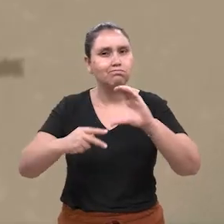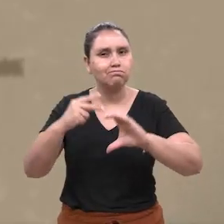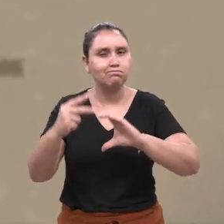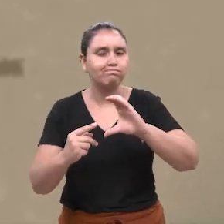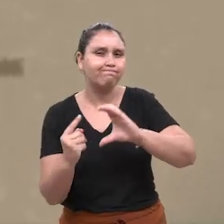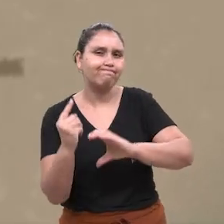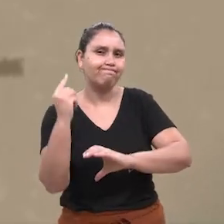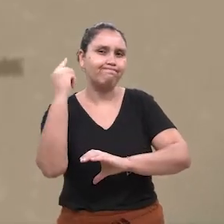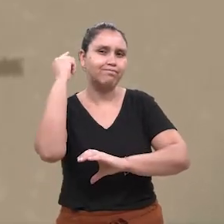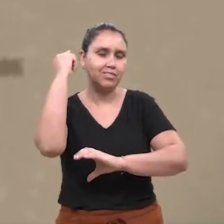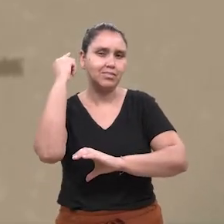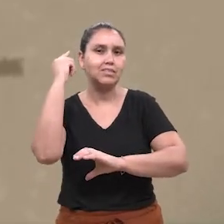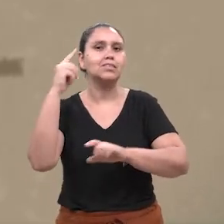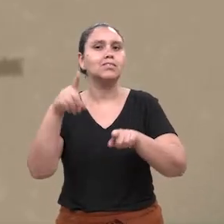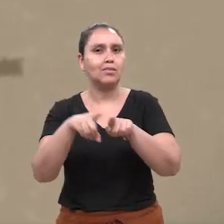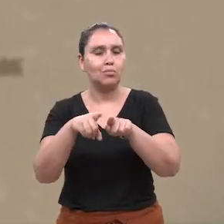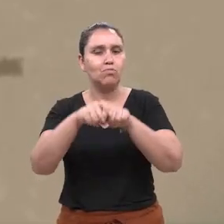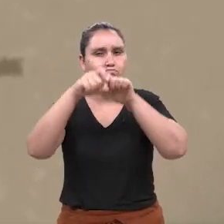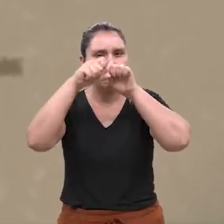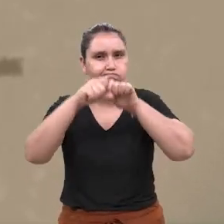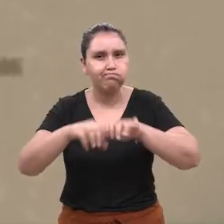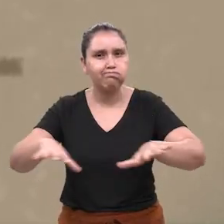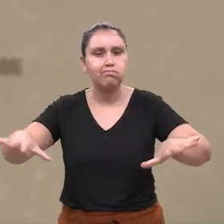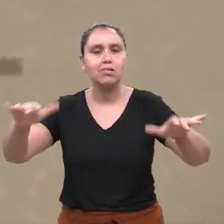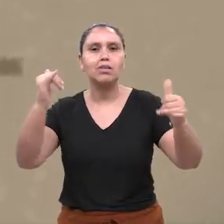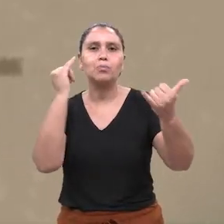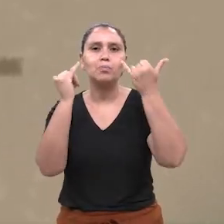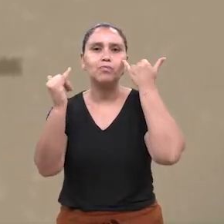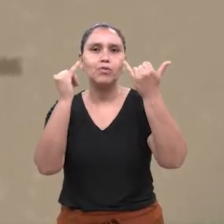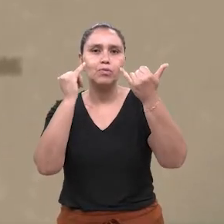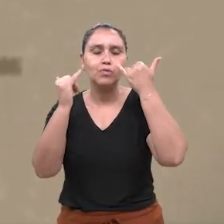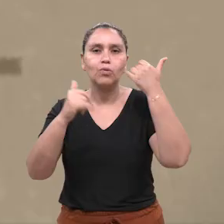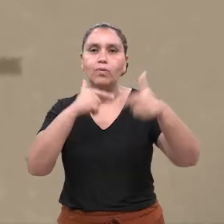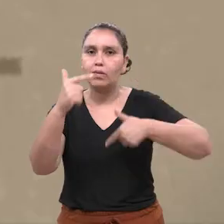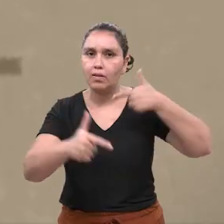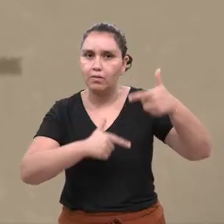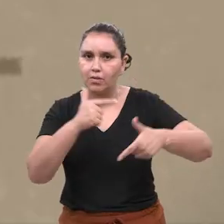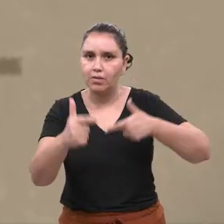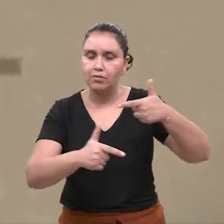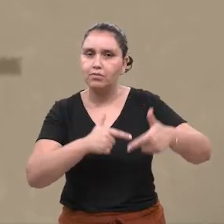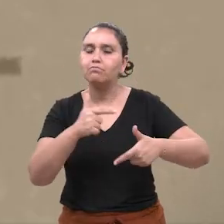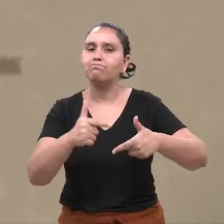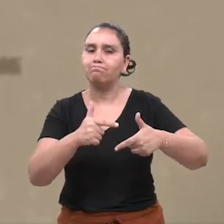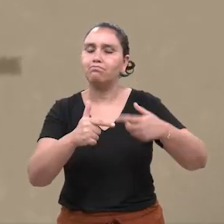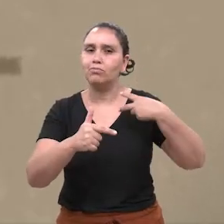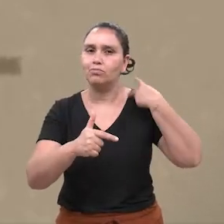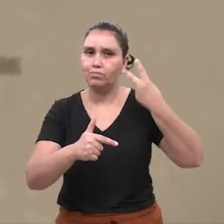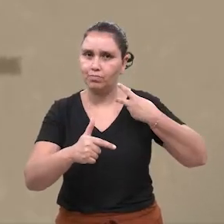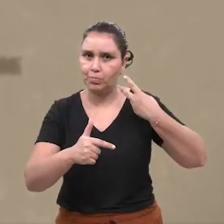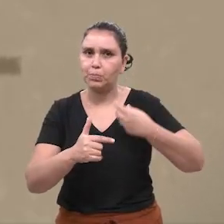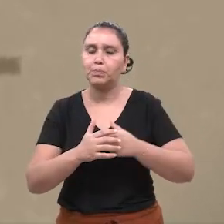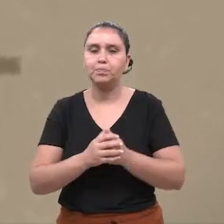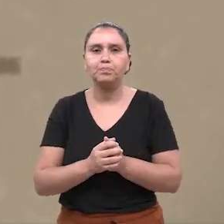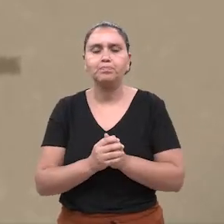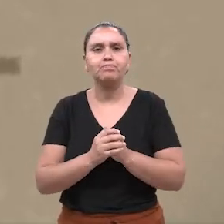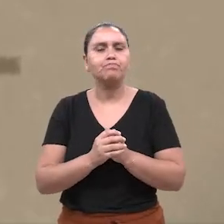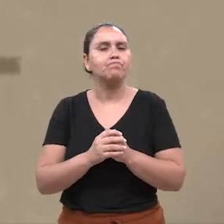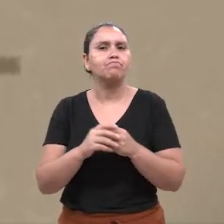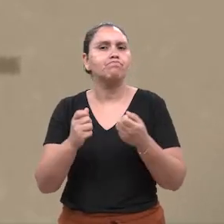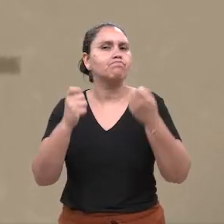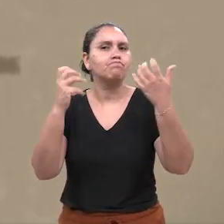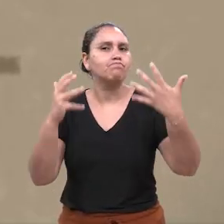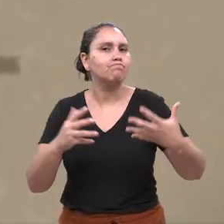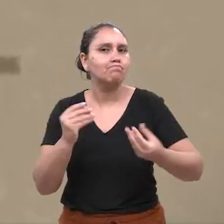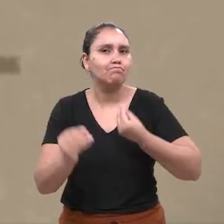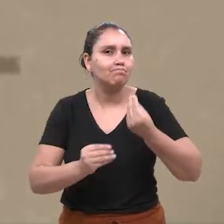de Erechim e tornar acessível à população o legado de seus representantes. Para contar um pouco sobre a história da